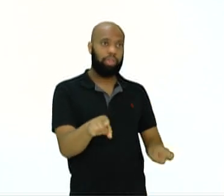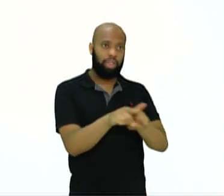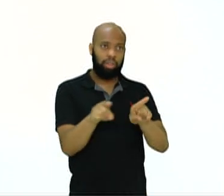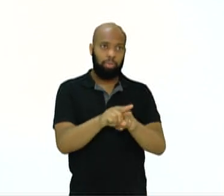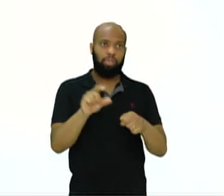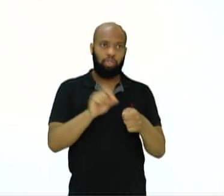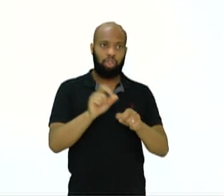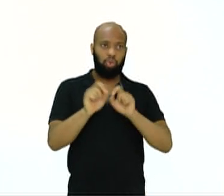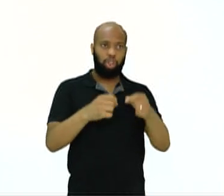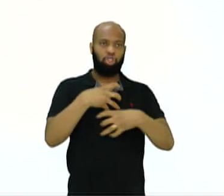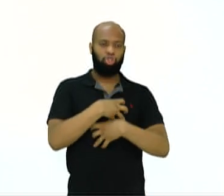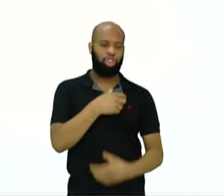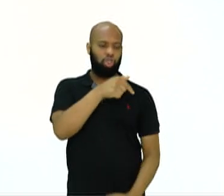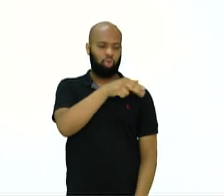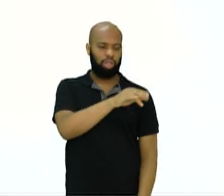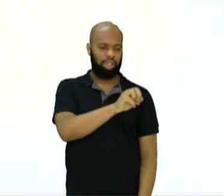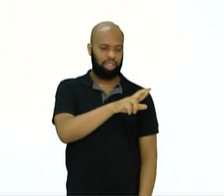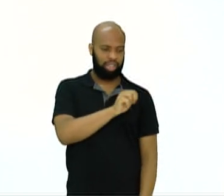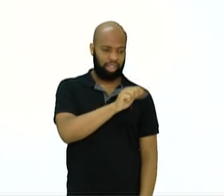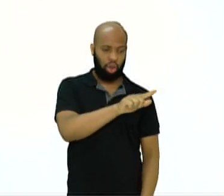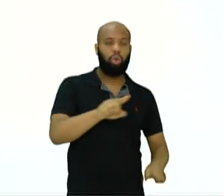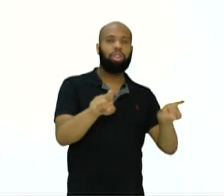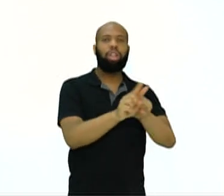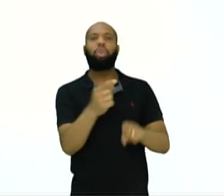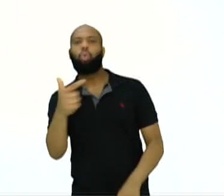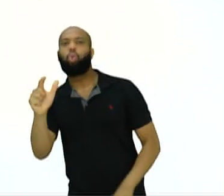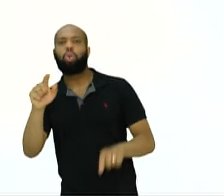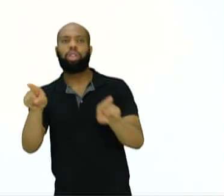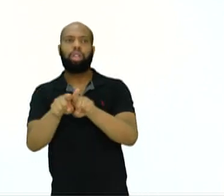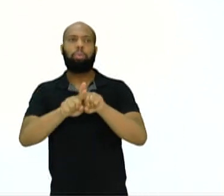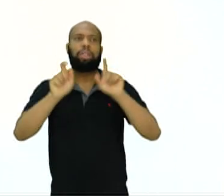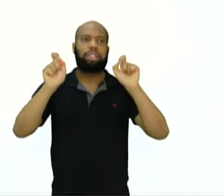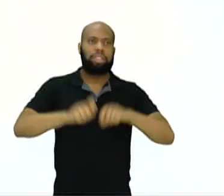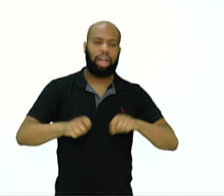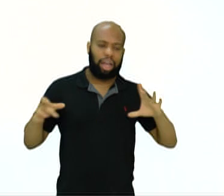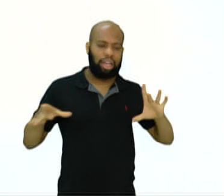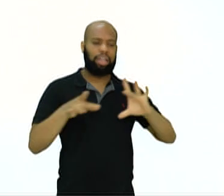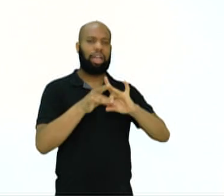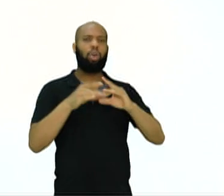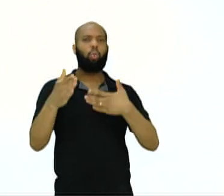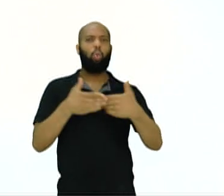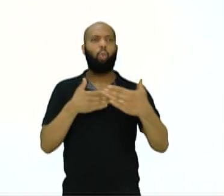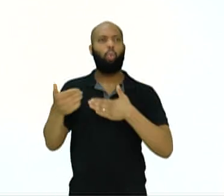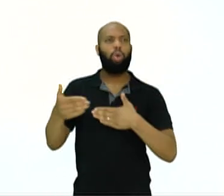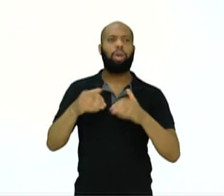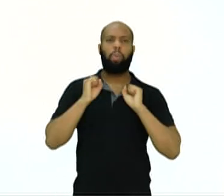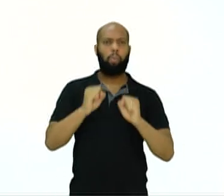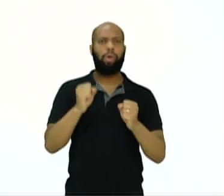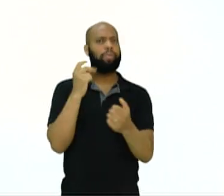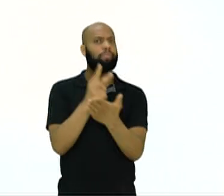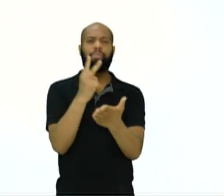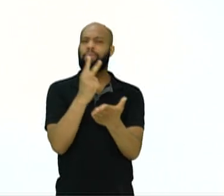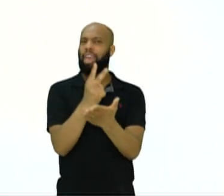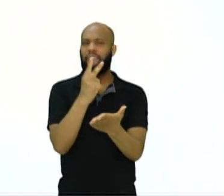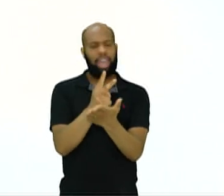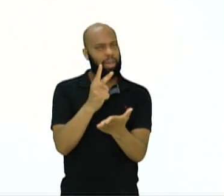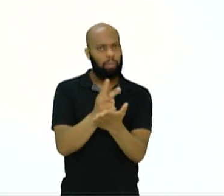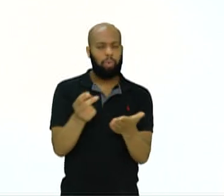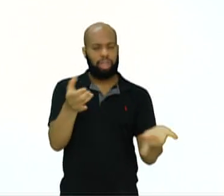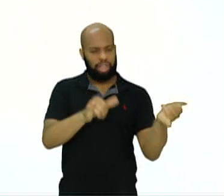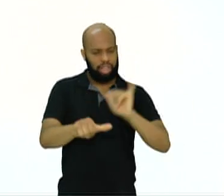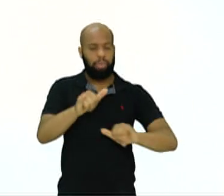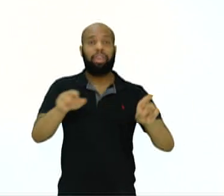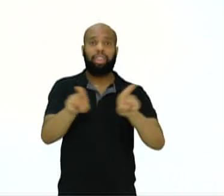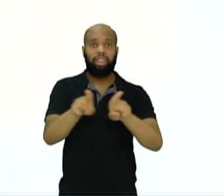forma carbono quiral. E ele tem a outra opção, que ele poderia se ligar em qualquer uma das duas, formaria o mesmo composto.